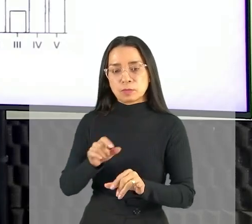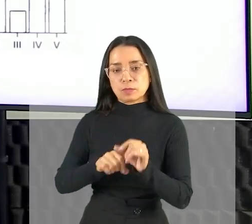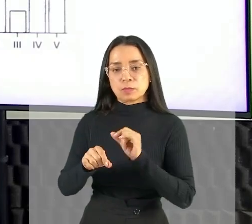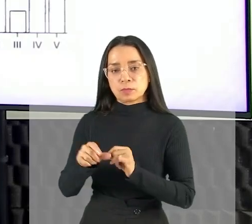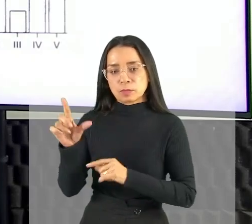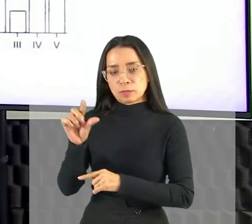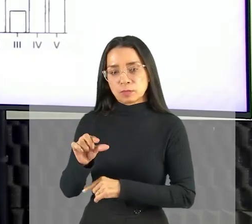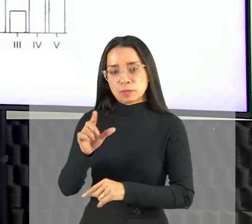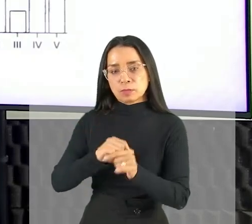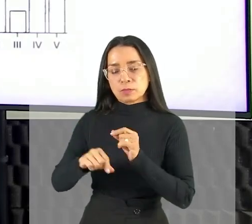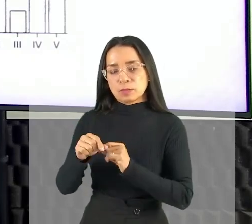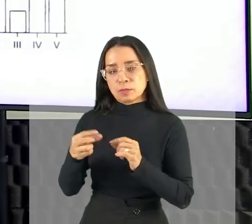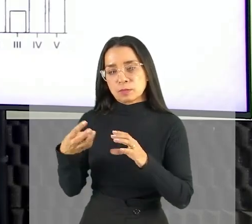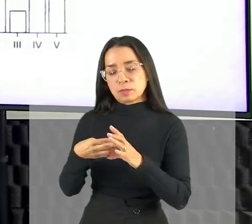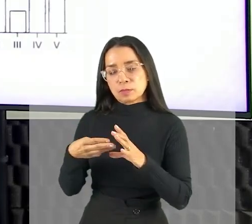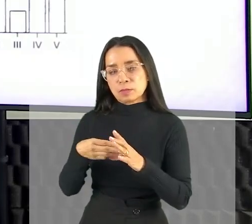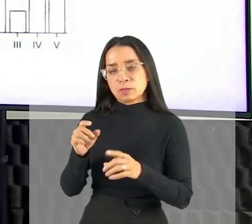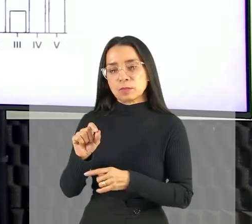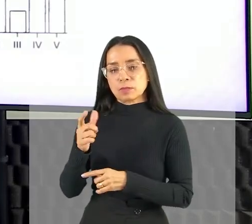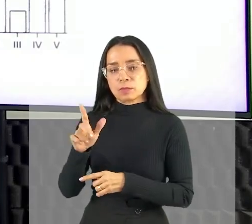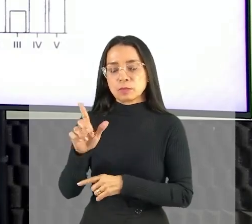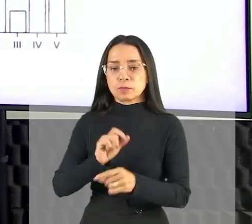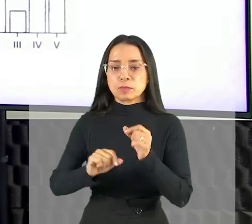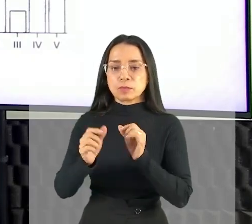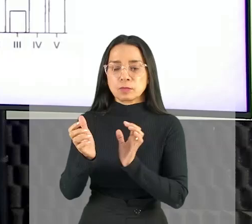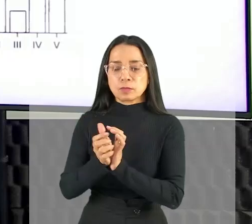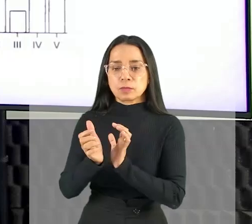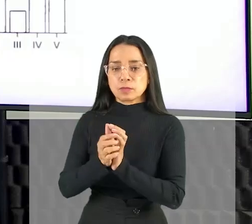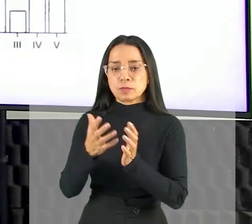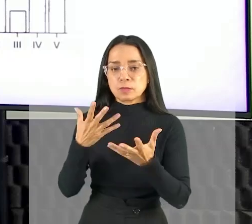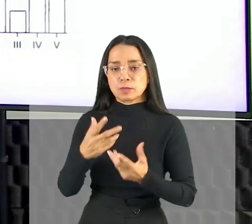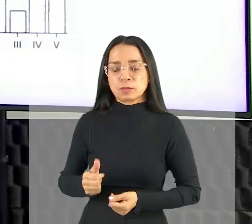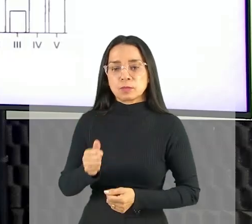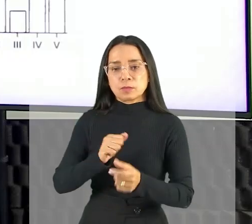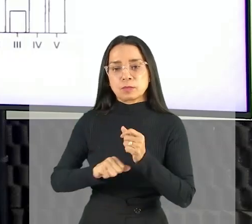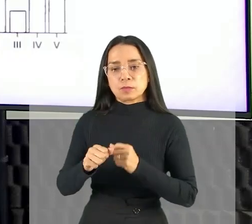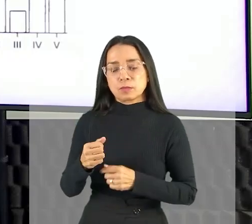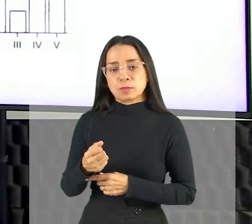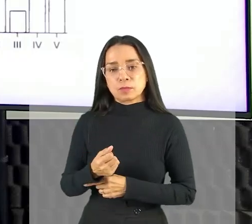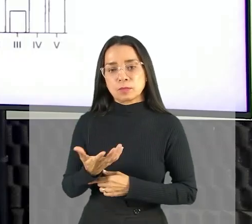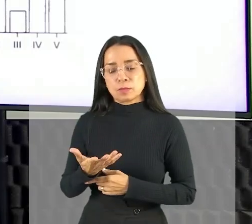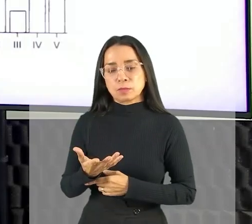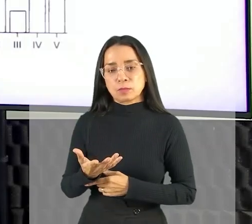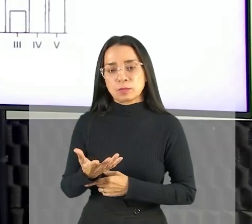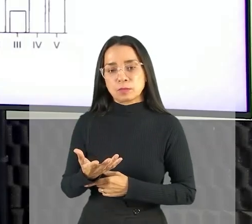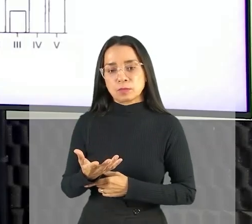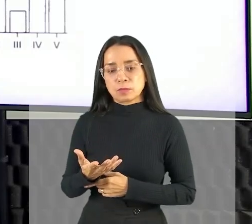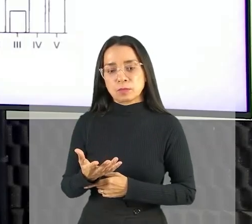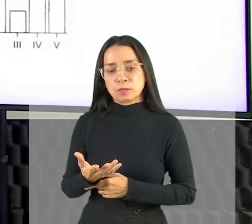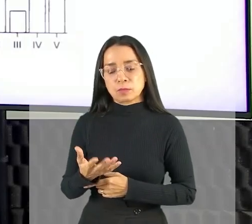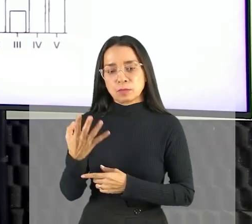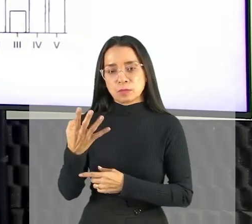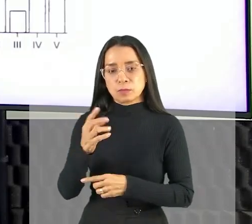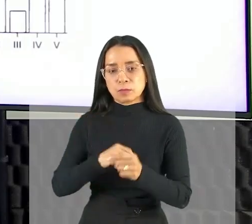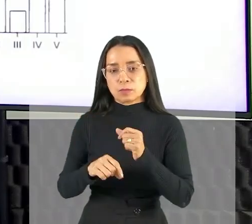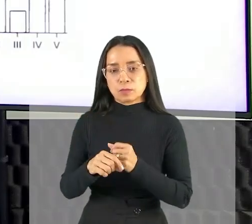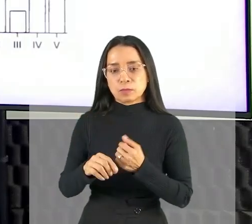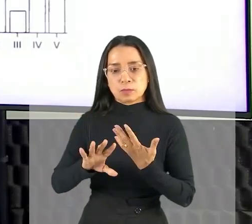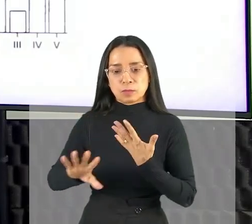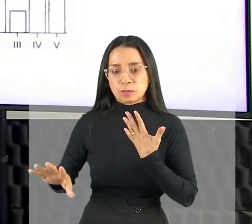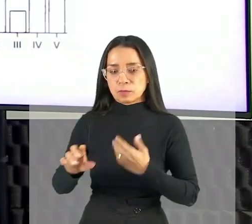com menos células tumorais do que o grupo que recebeu esse composto quatro então ele tá totalmente